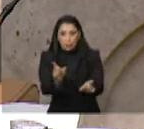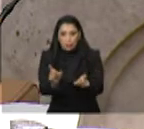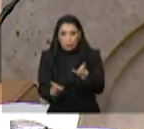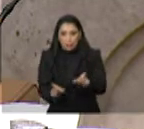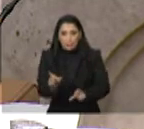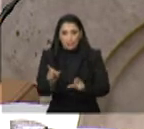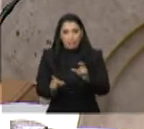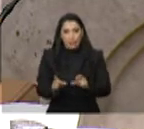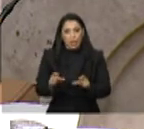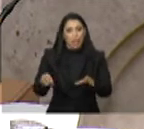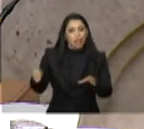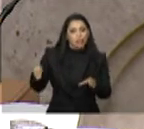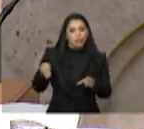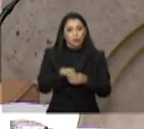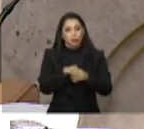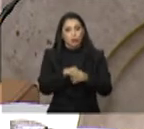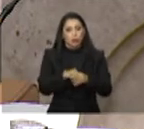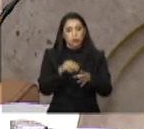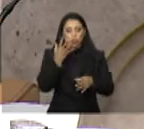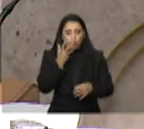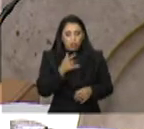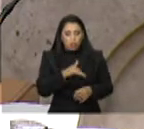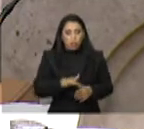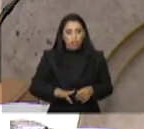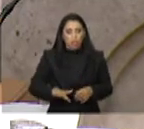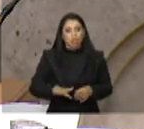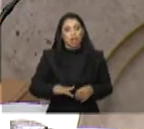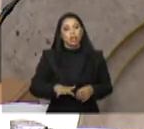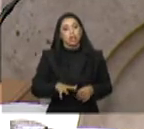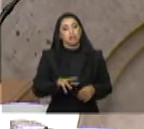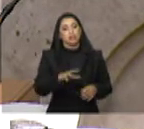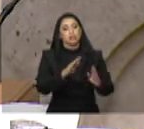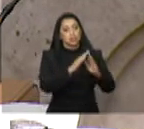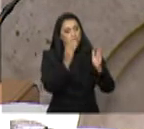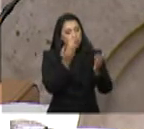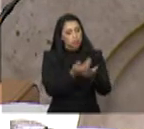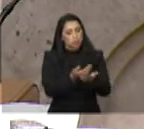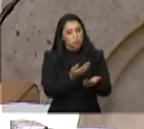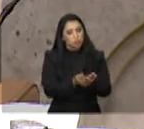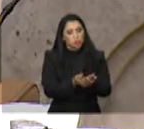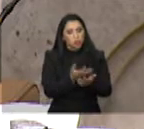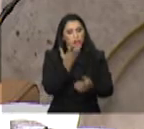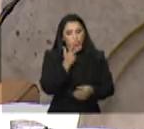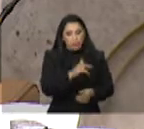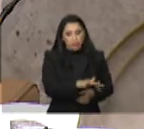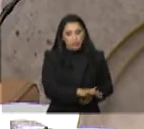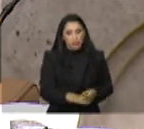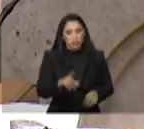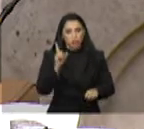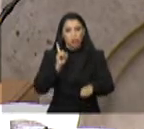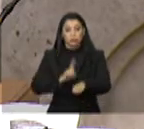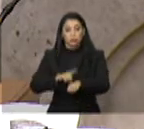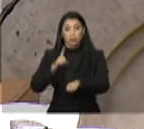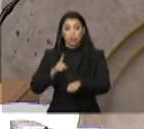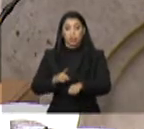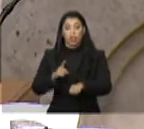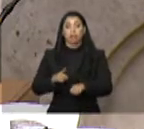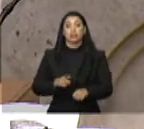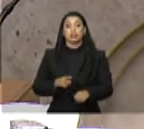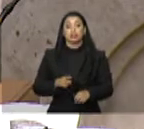a inclusão de criança em estabelecimento de educação infantil de forma imediata pelo poder